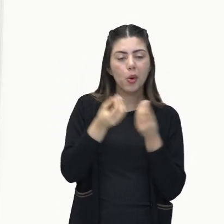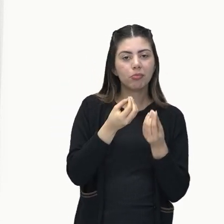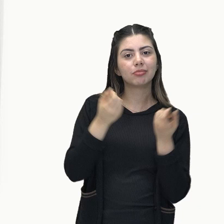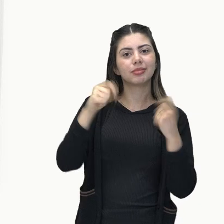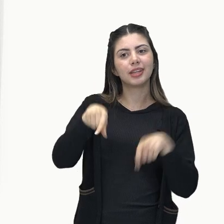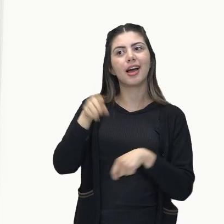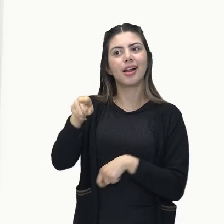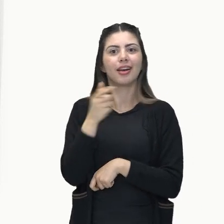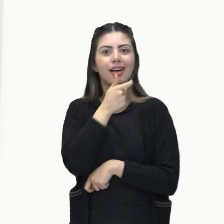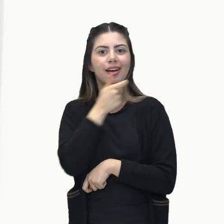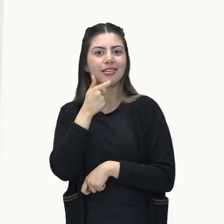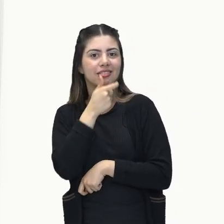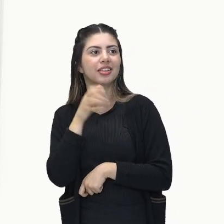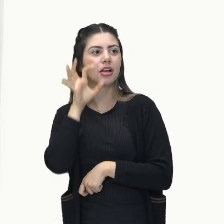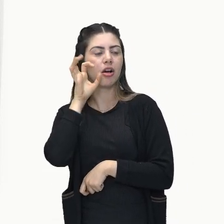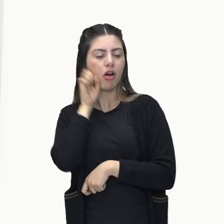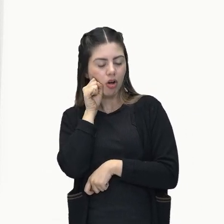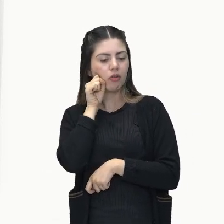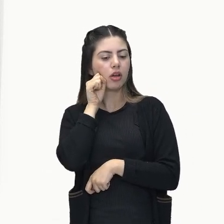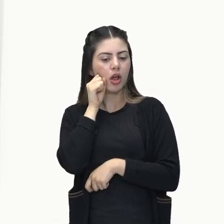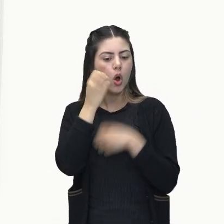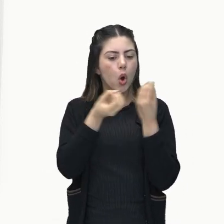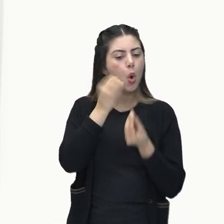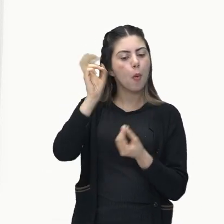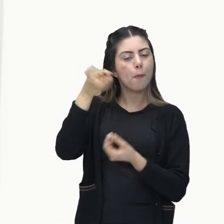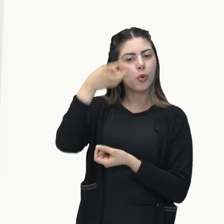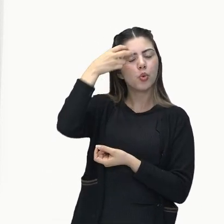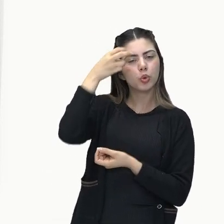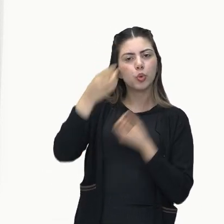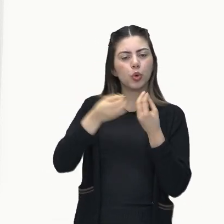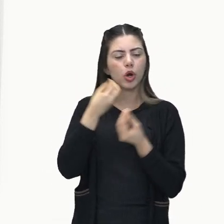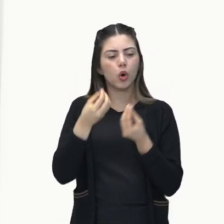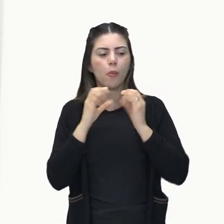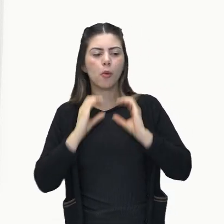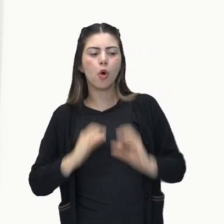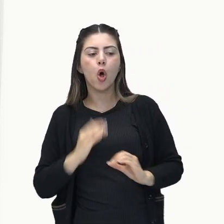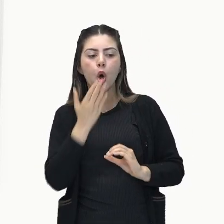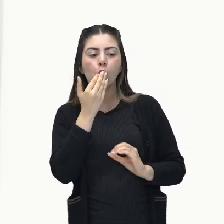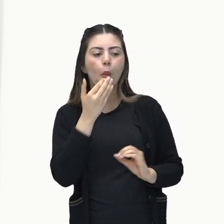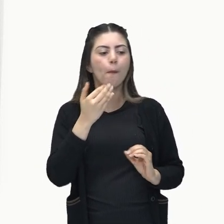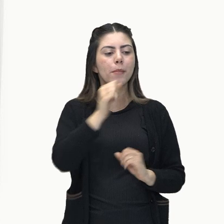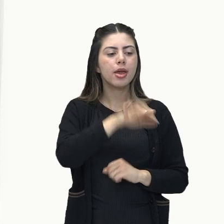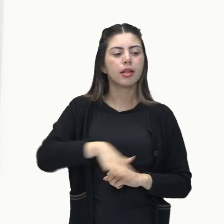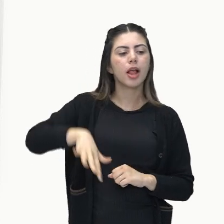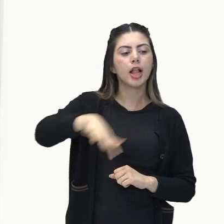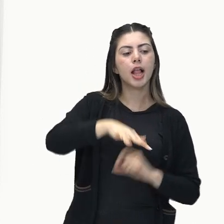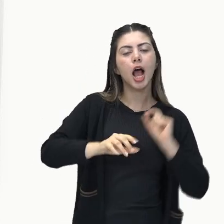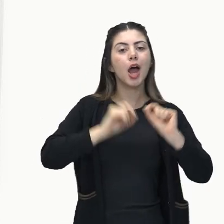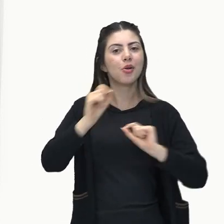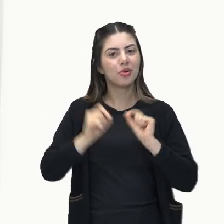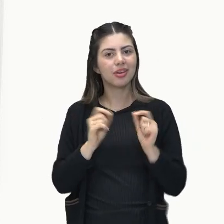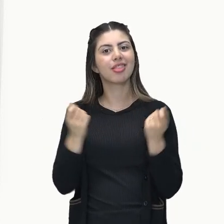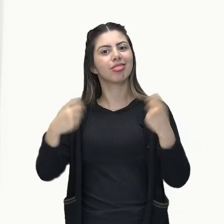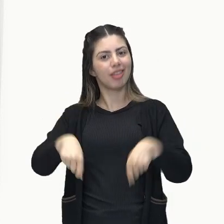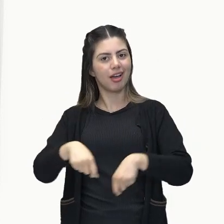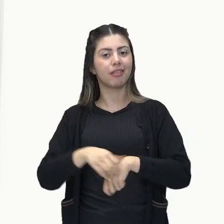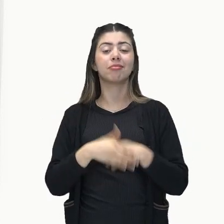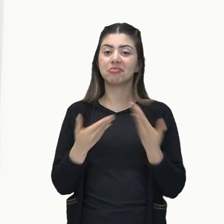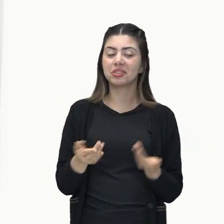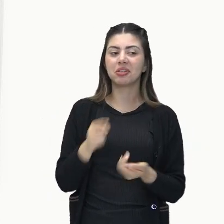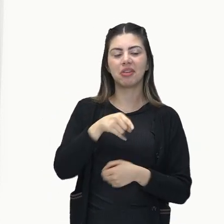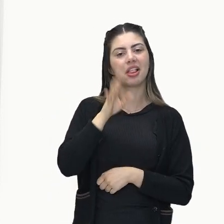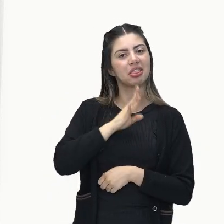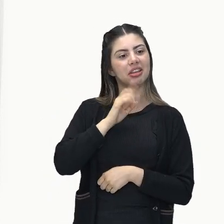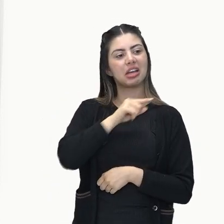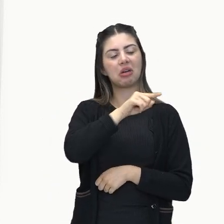uma possibilidade, sabendo um pouquinho mais sobre a cultura, como se comportar, o que comer, o que esperar daquele local. É uma iniciativa